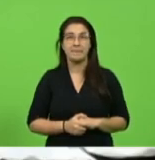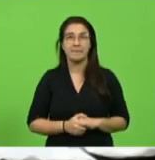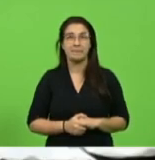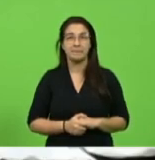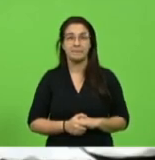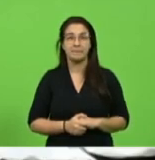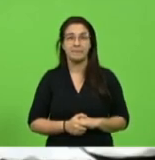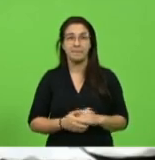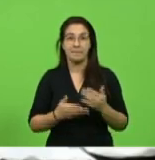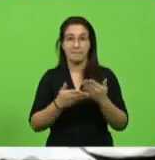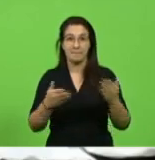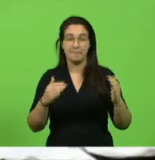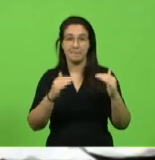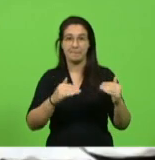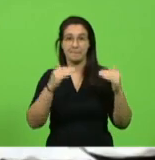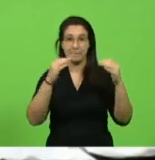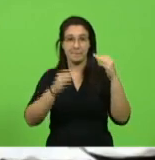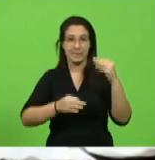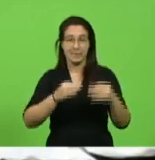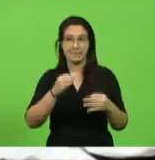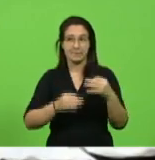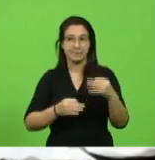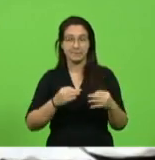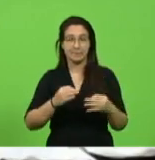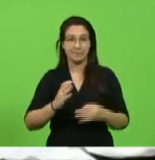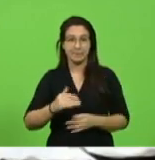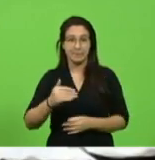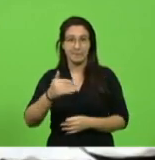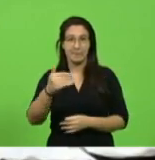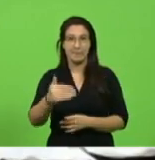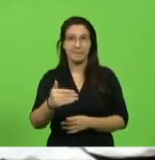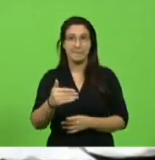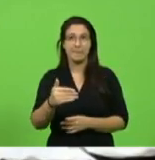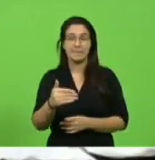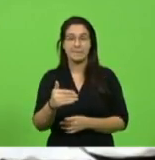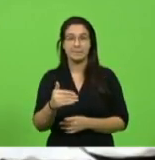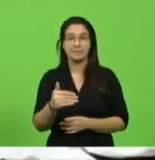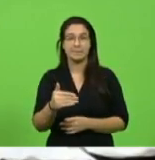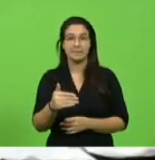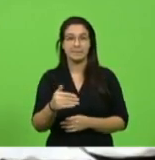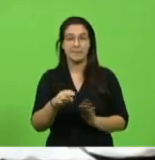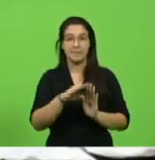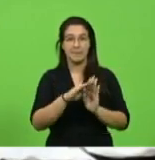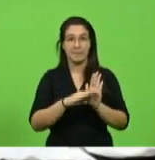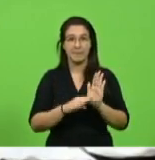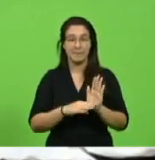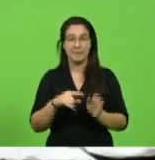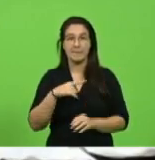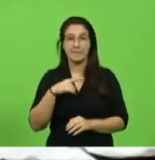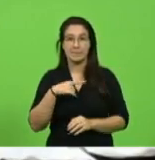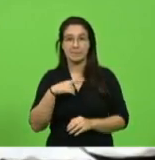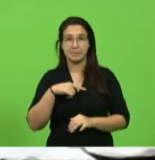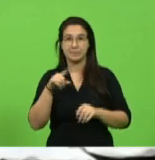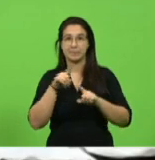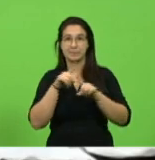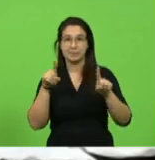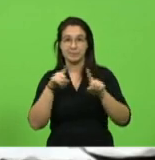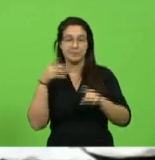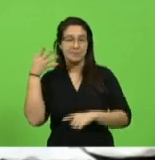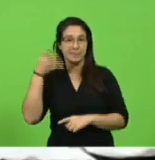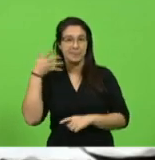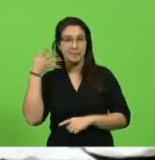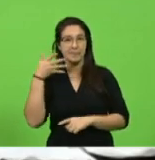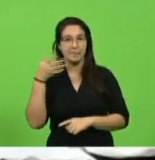Senhores julgadores, na sequência, pelo nosso roteiro, haveriam manifestações orais pela ordem